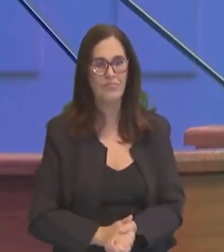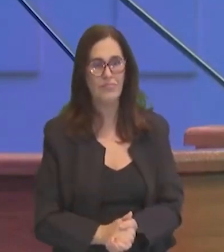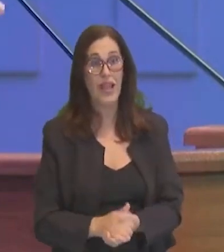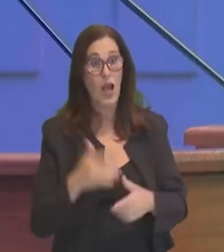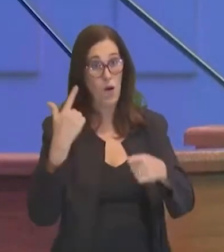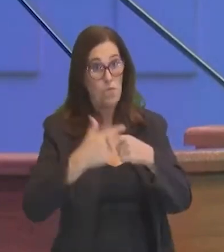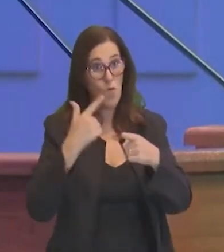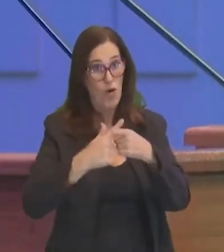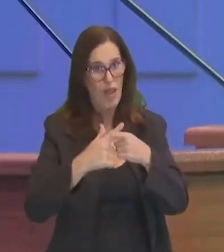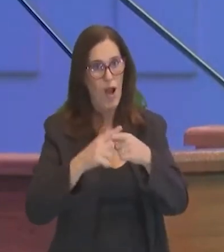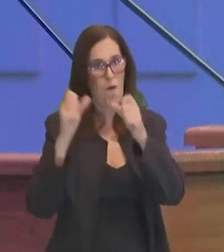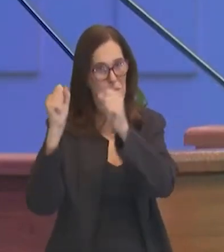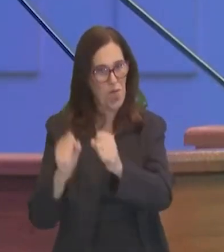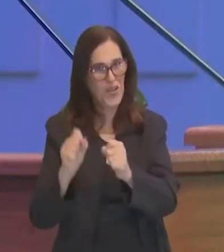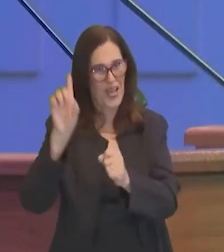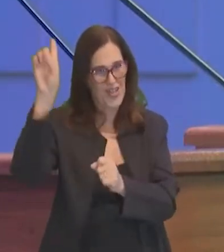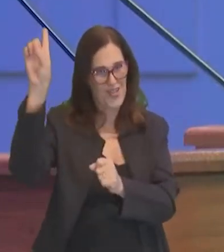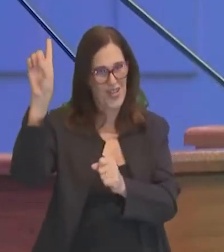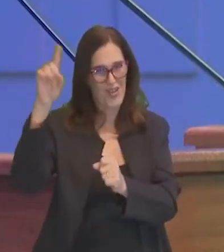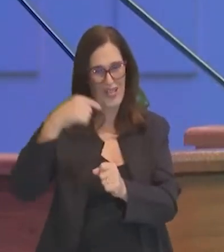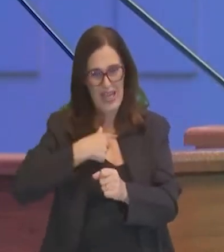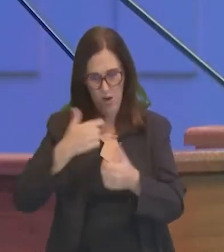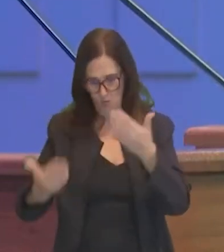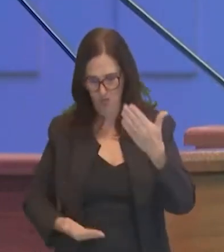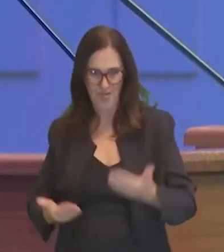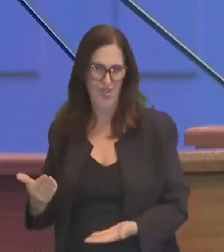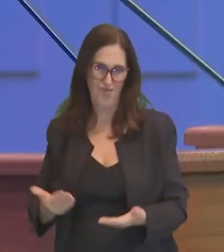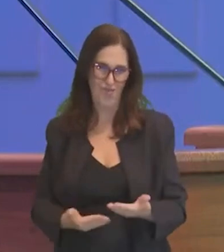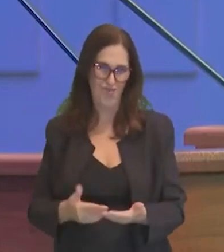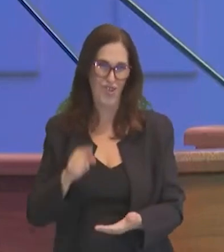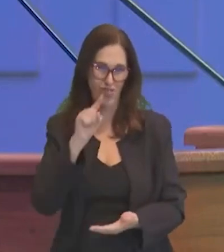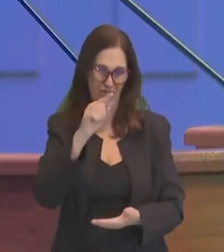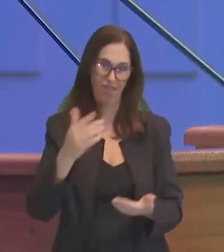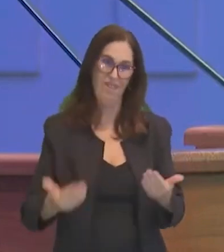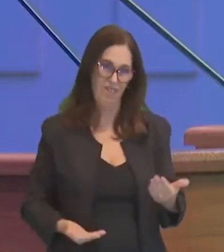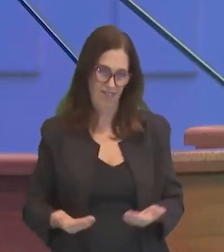Porque esse é o poder do Deus que eu sirvo.